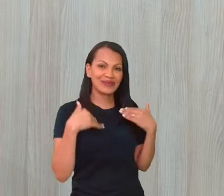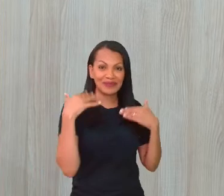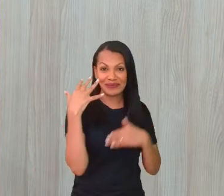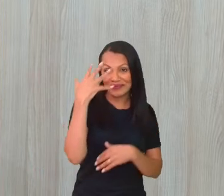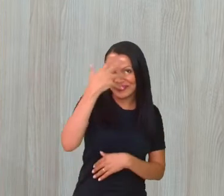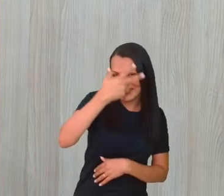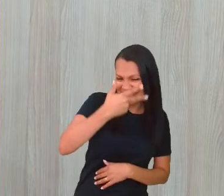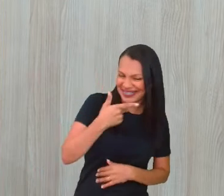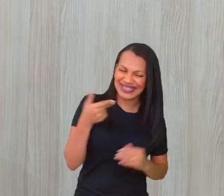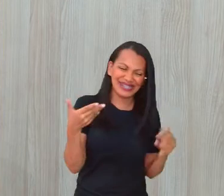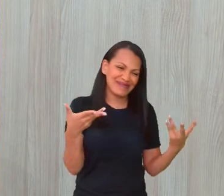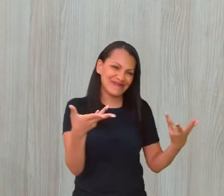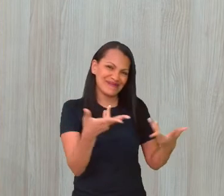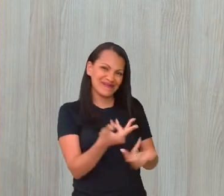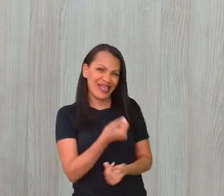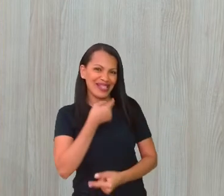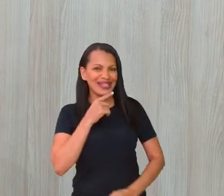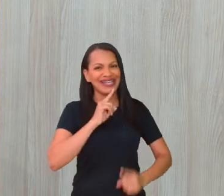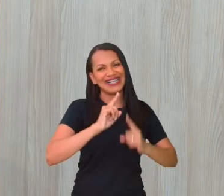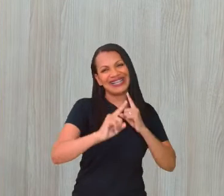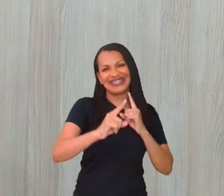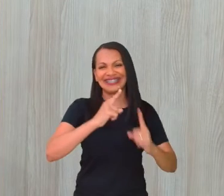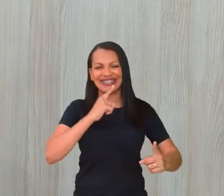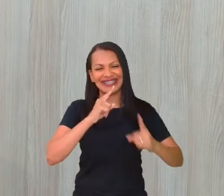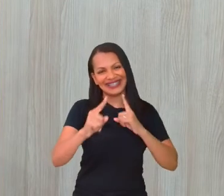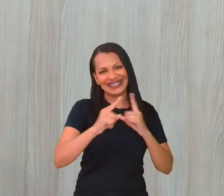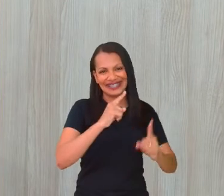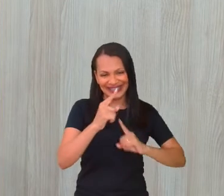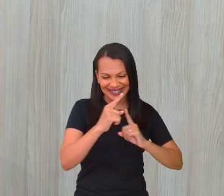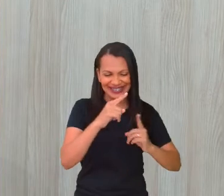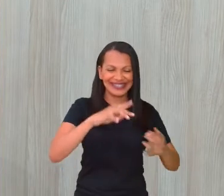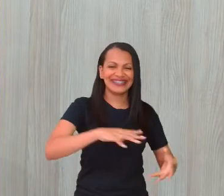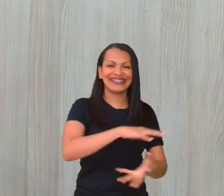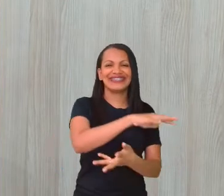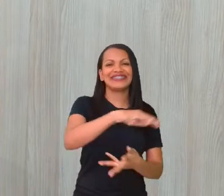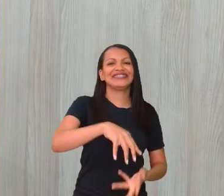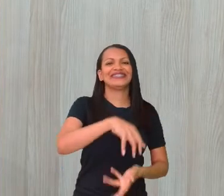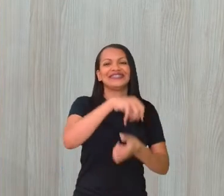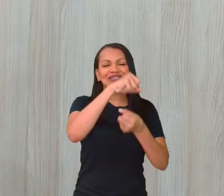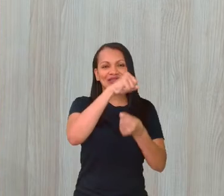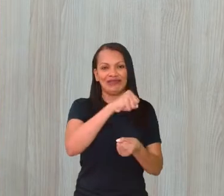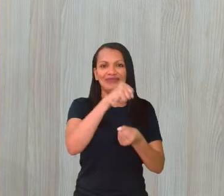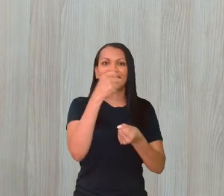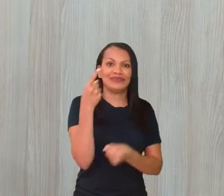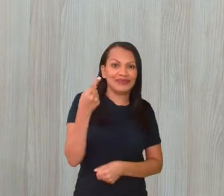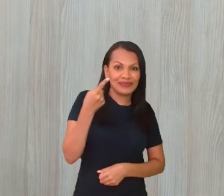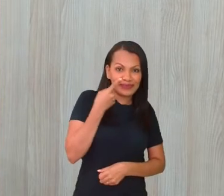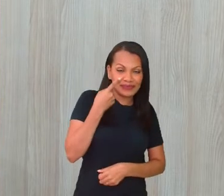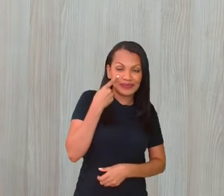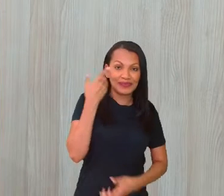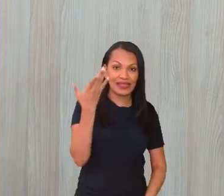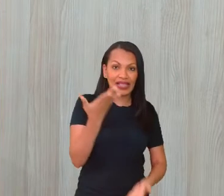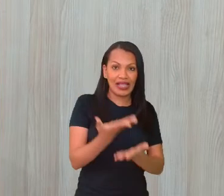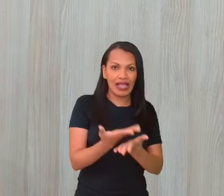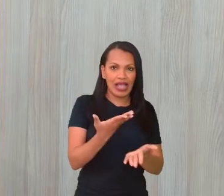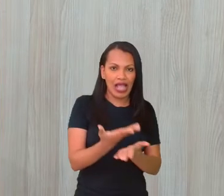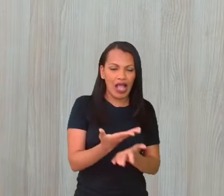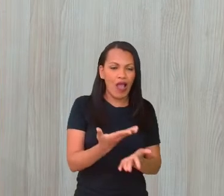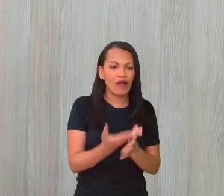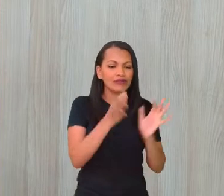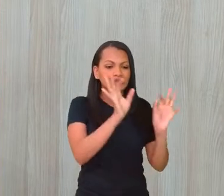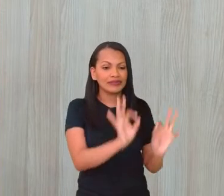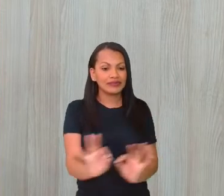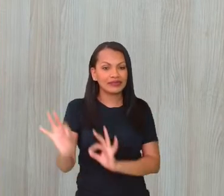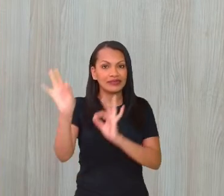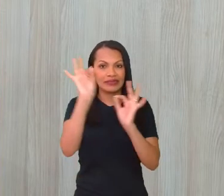lindo, maravilhoso, dialogando sobre a sustentabilidade. Fica ligado aí na nossa aula, vai acompanhando. Se